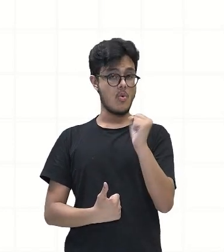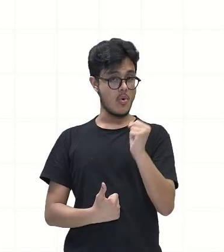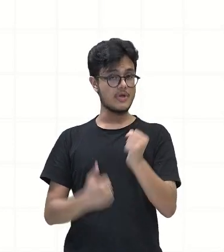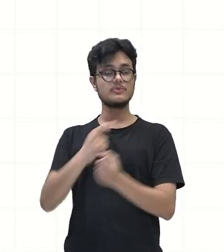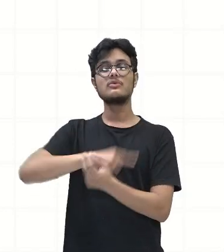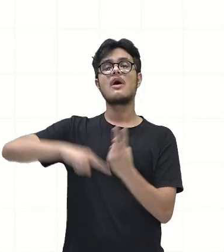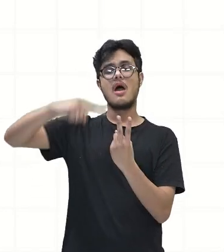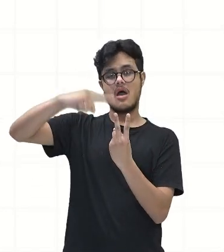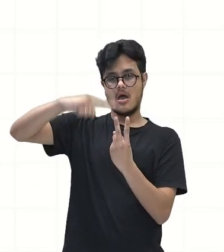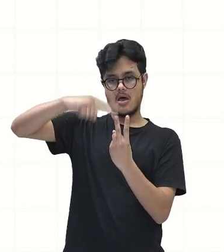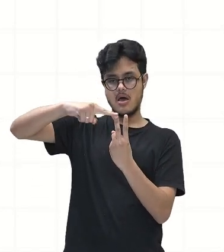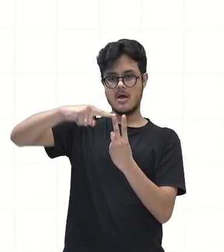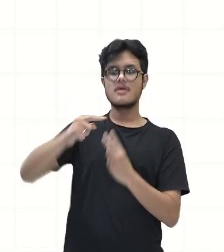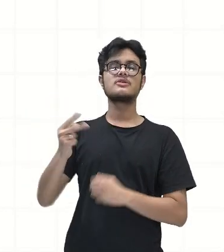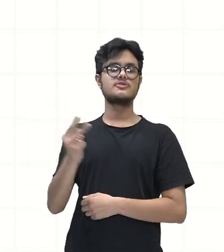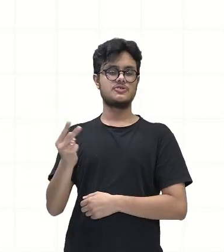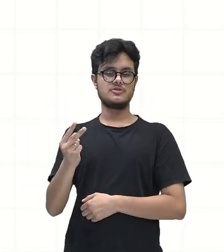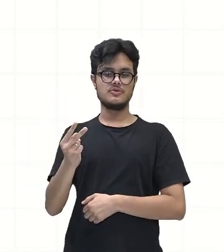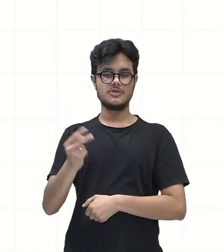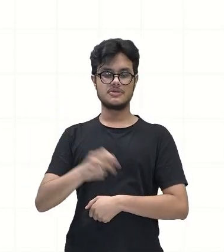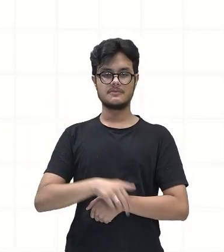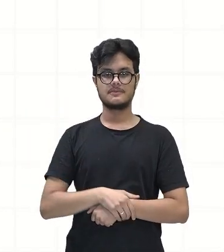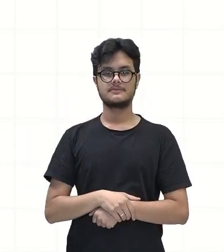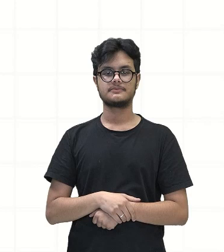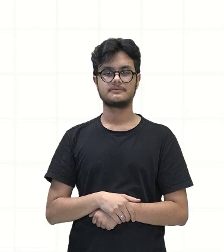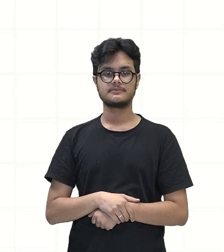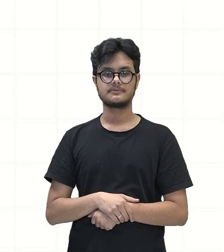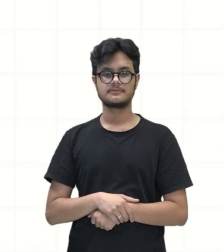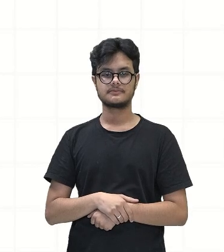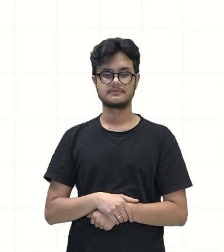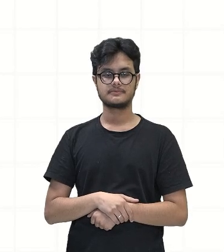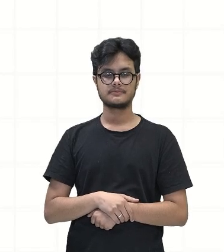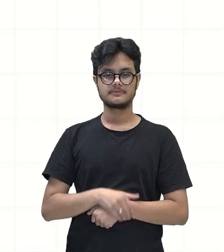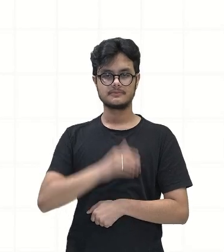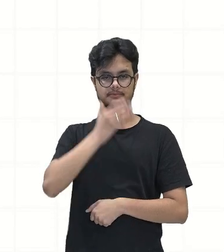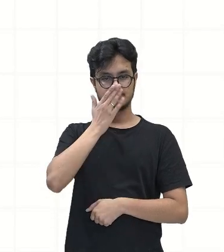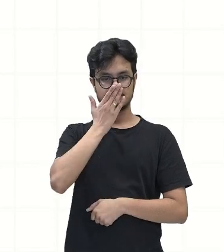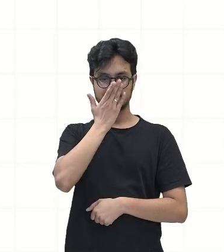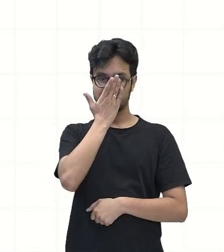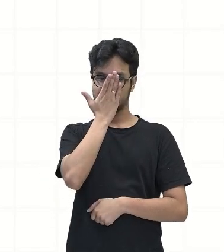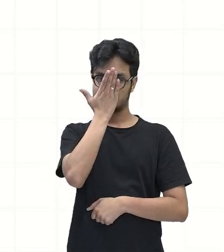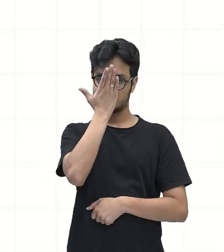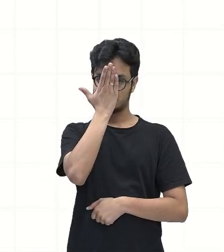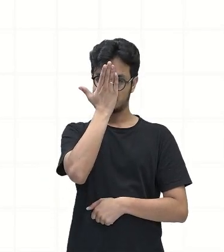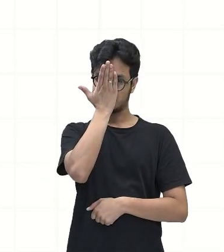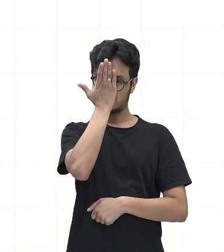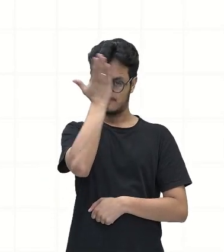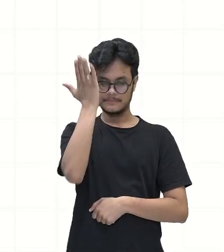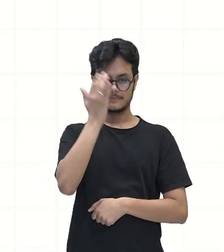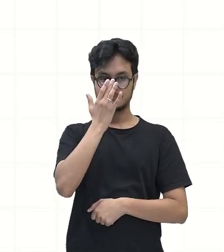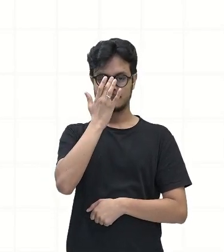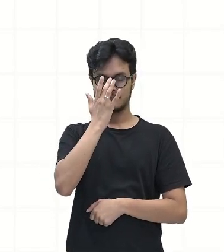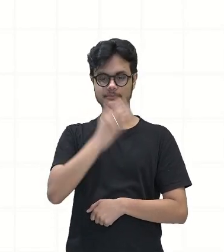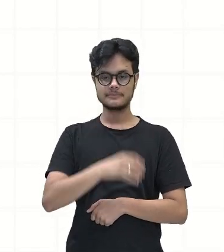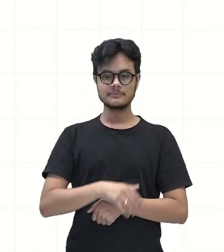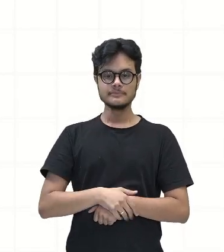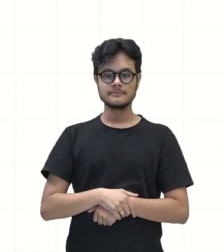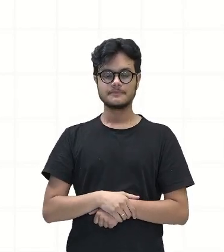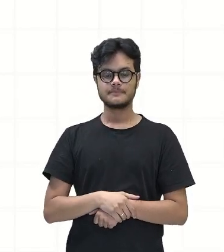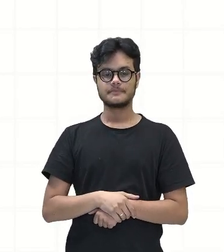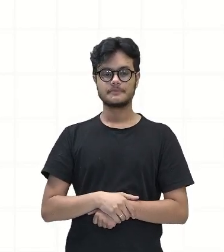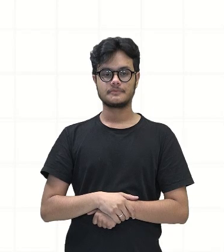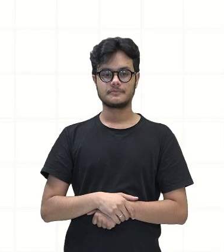8. 8 raiz quadrada de 2 centímetros, porque foi a unidade de medida que ele me deu, foi